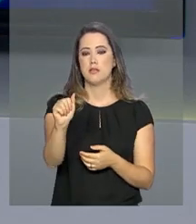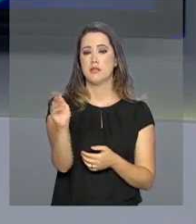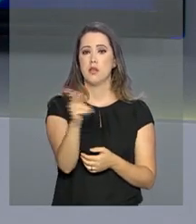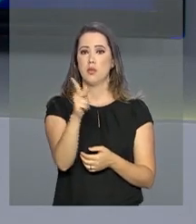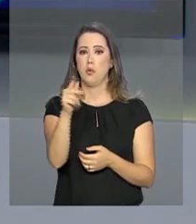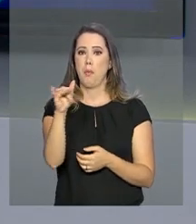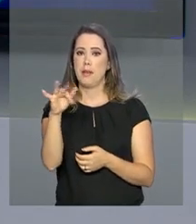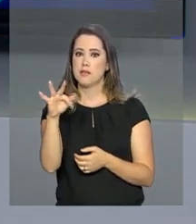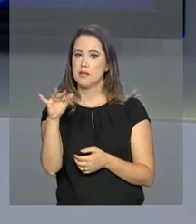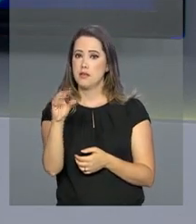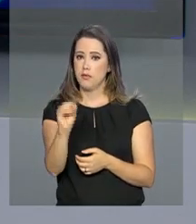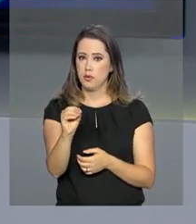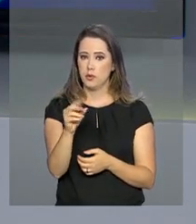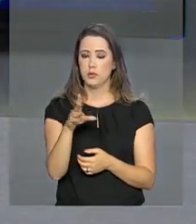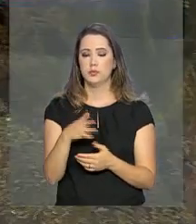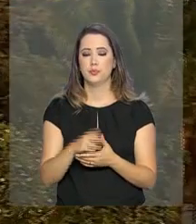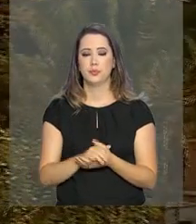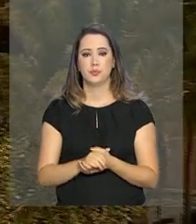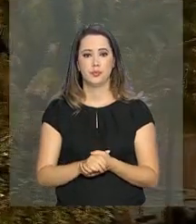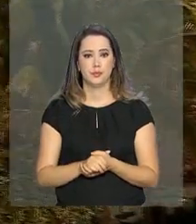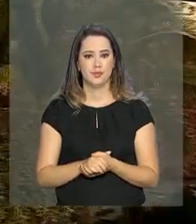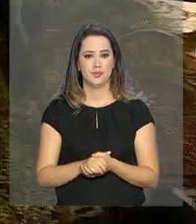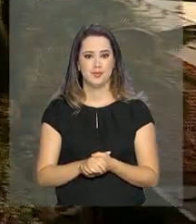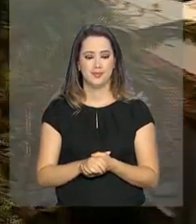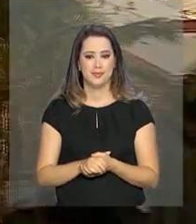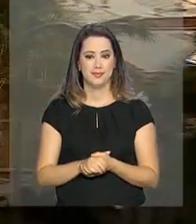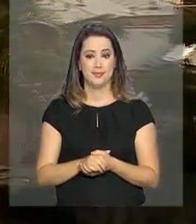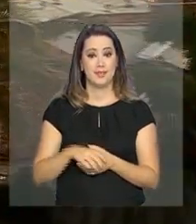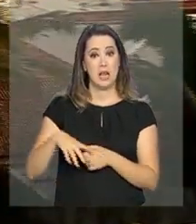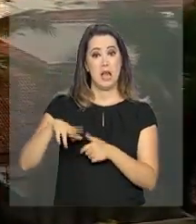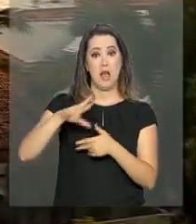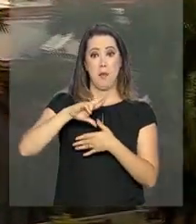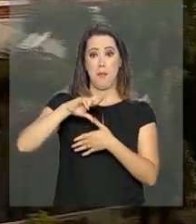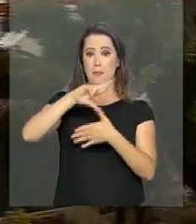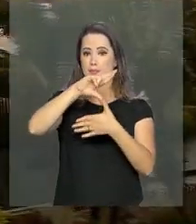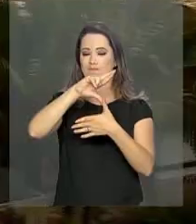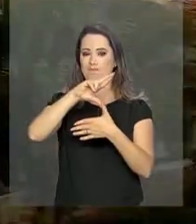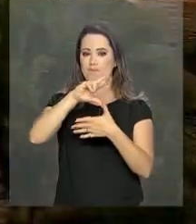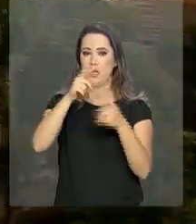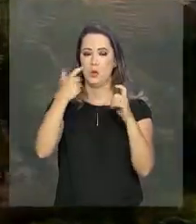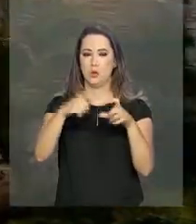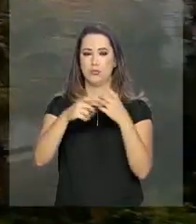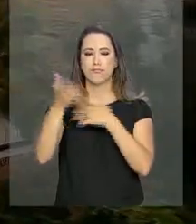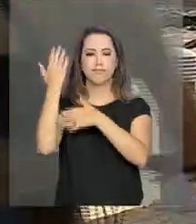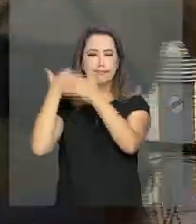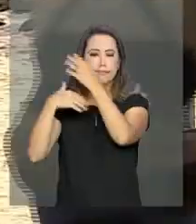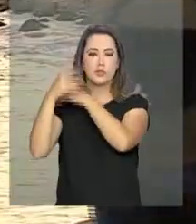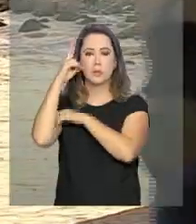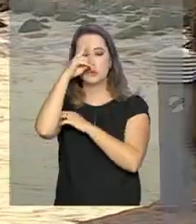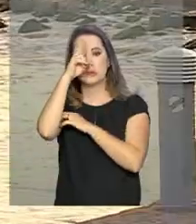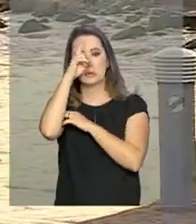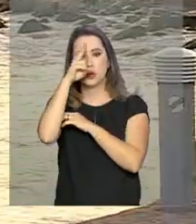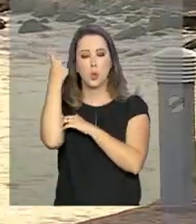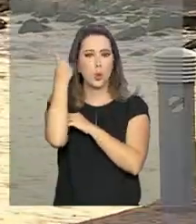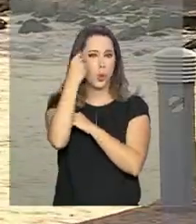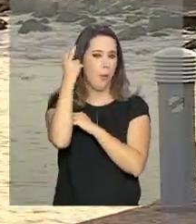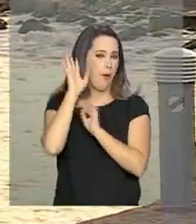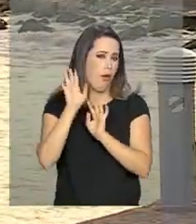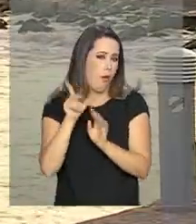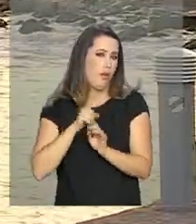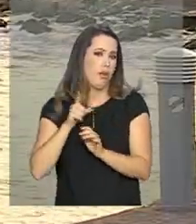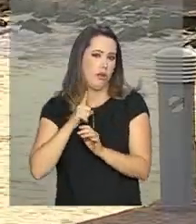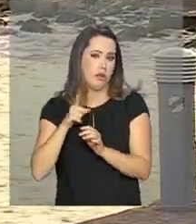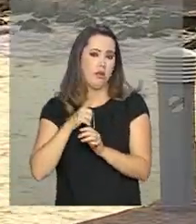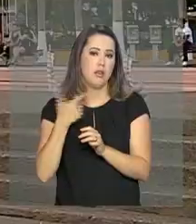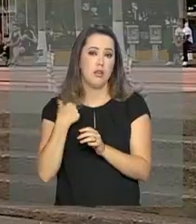repórter paula de arte américa latina uma região com um passado histórico comum a colonização da